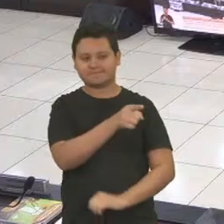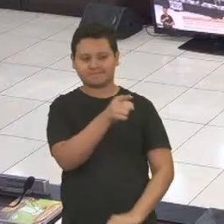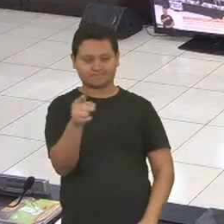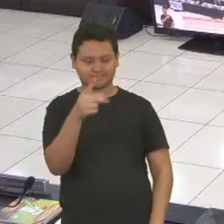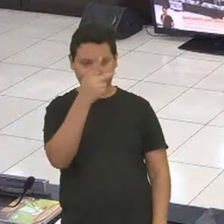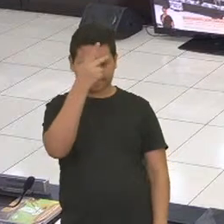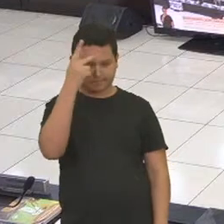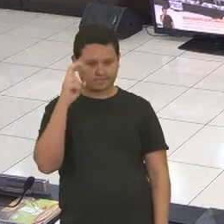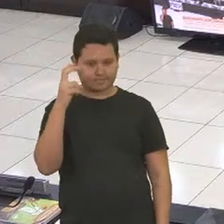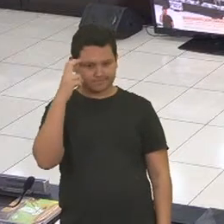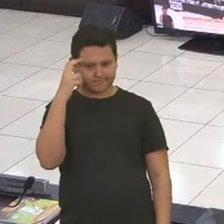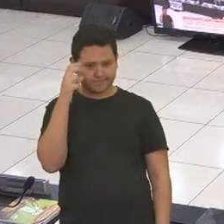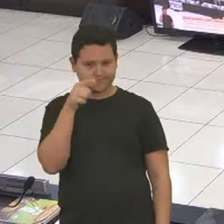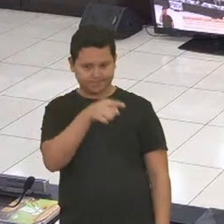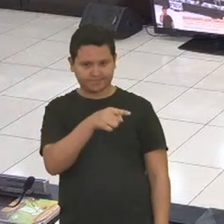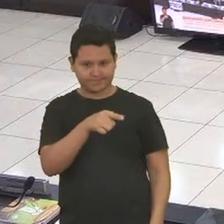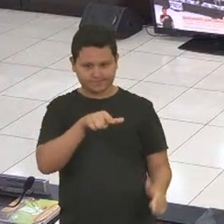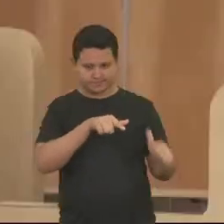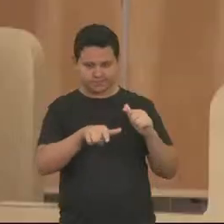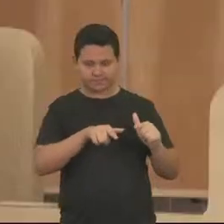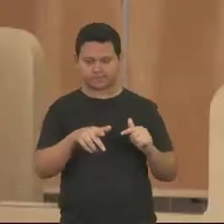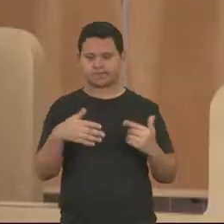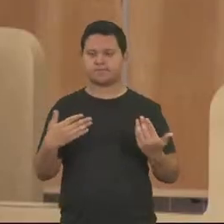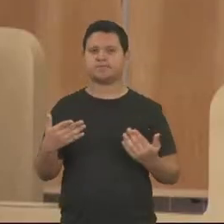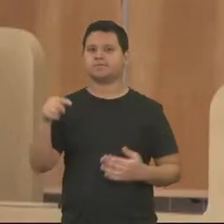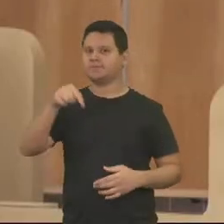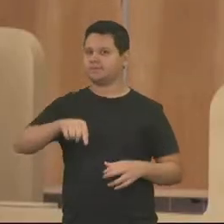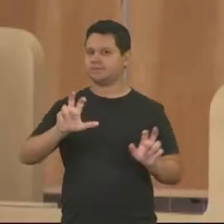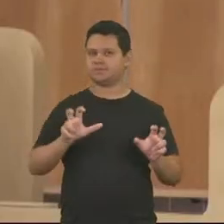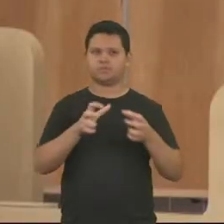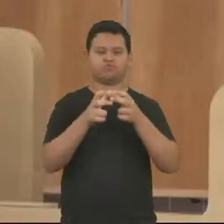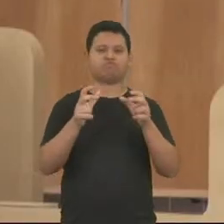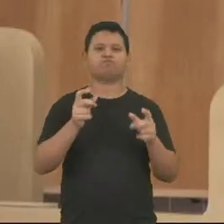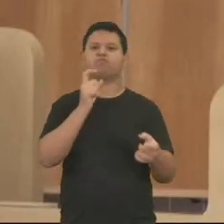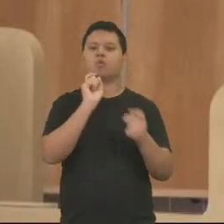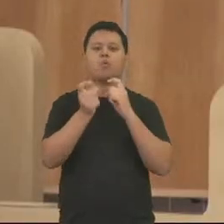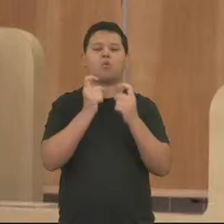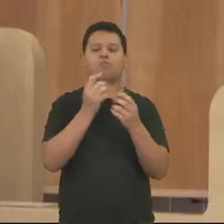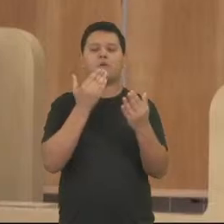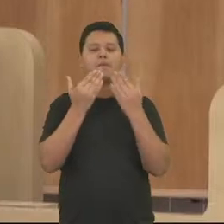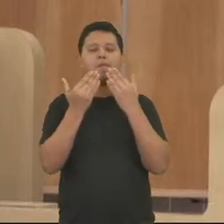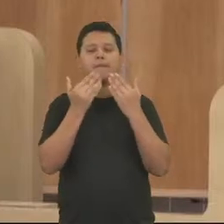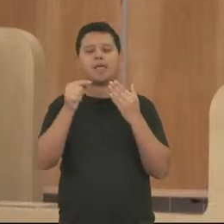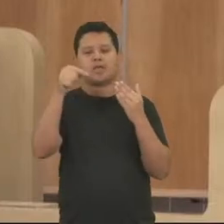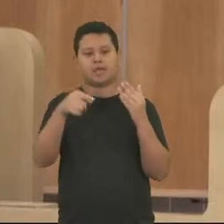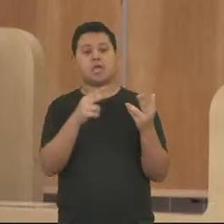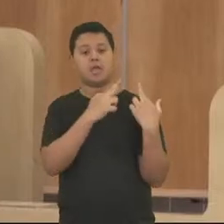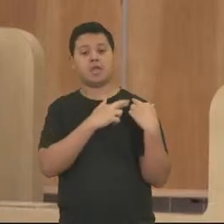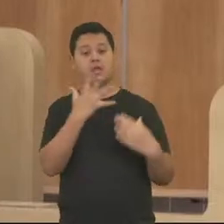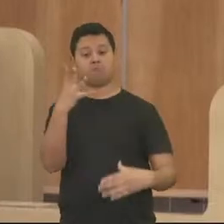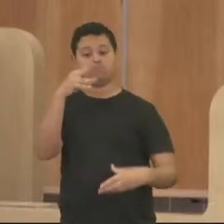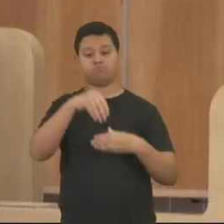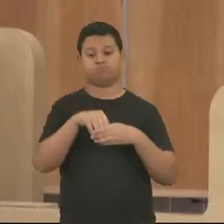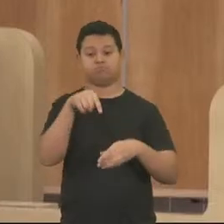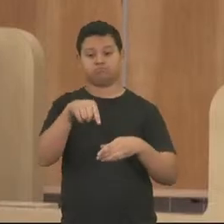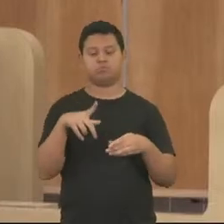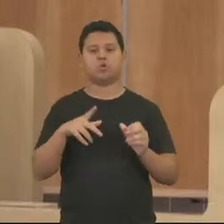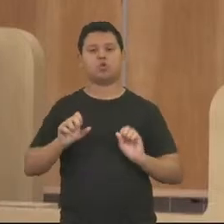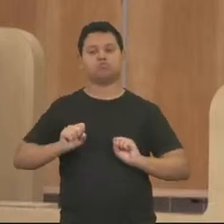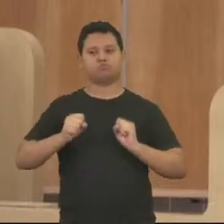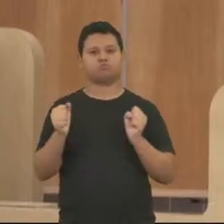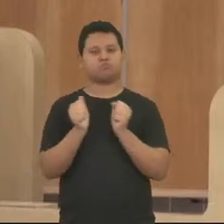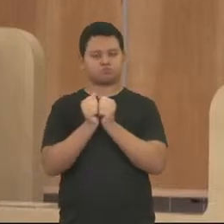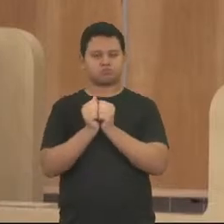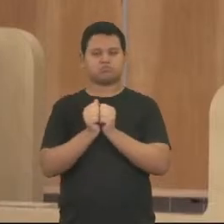cultura. Eu acho que essa aqui é a casa dos debates, a casa em que a gente, de uma forma madura,